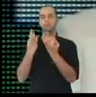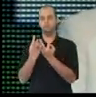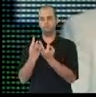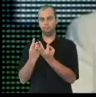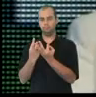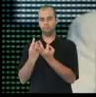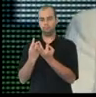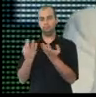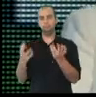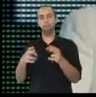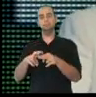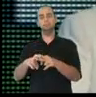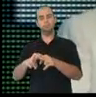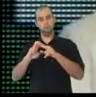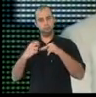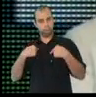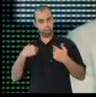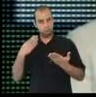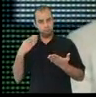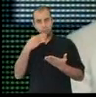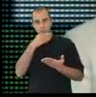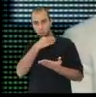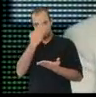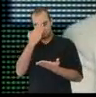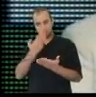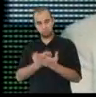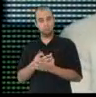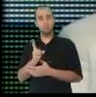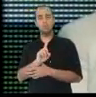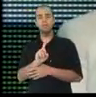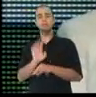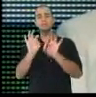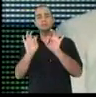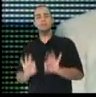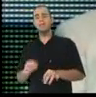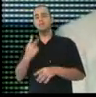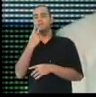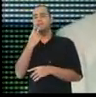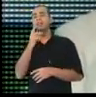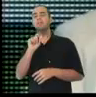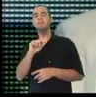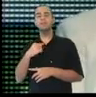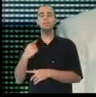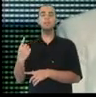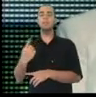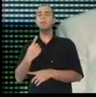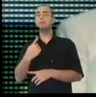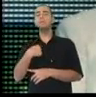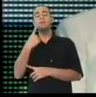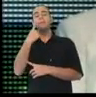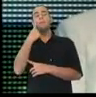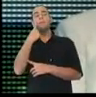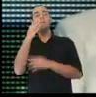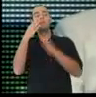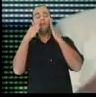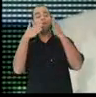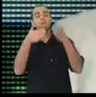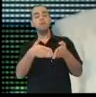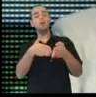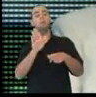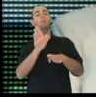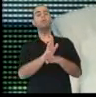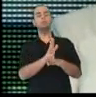isso, eu considero que não é muito correto dizer que nós não olhamos para essa questão, até porque,